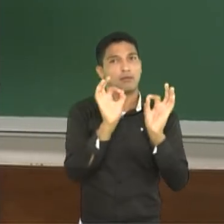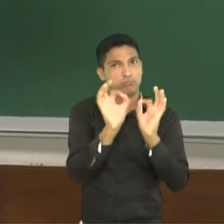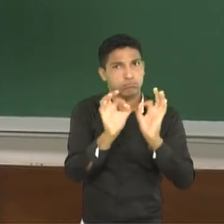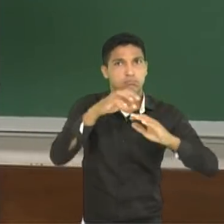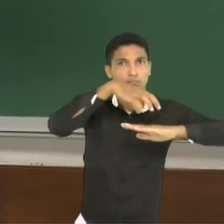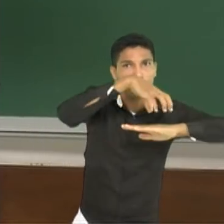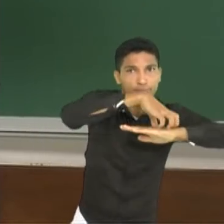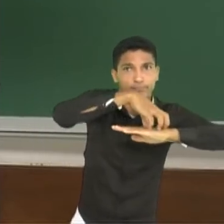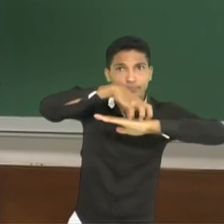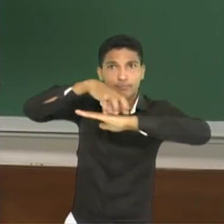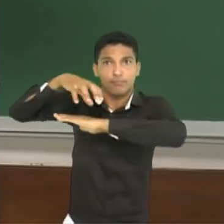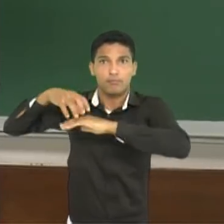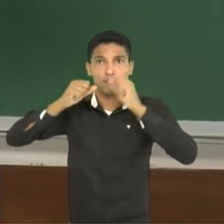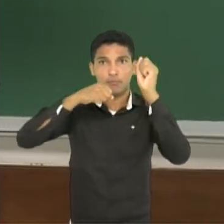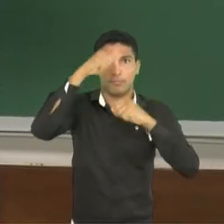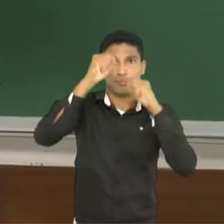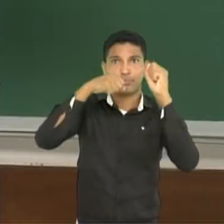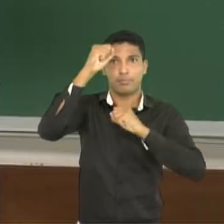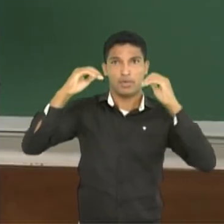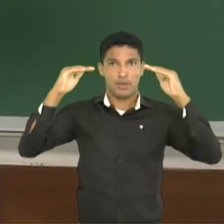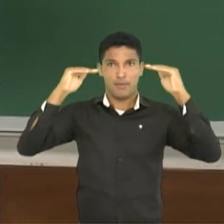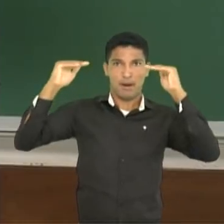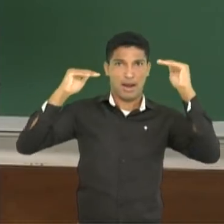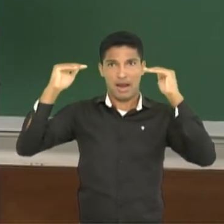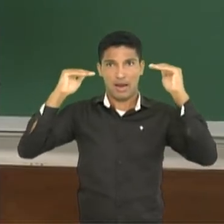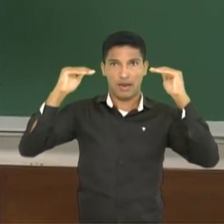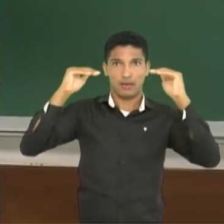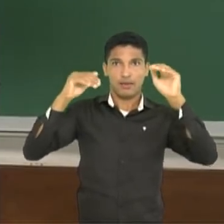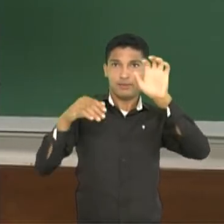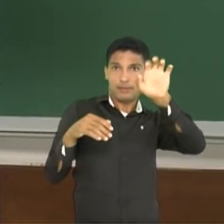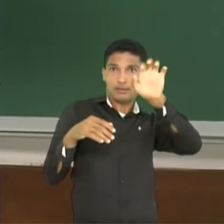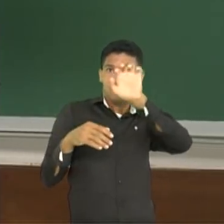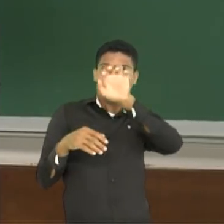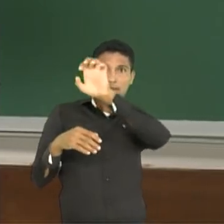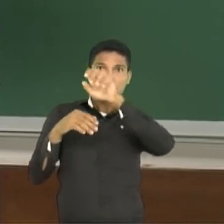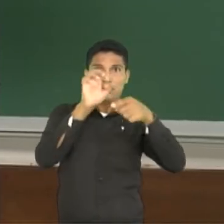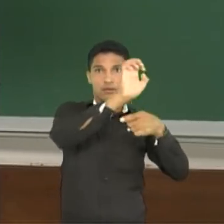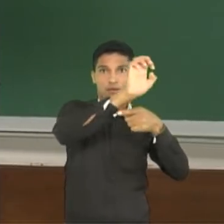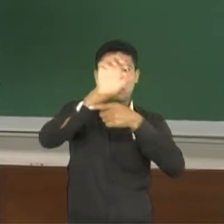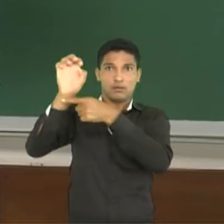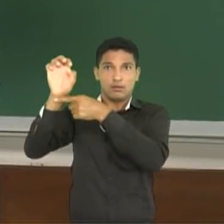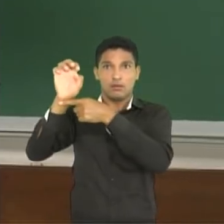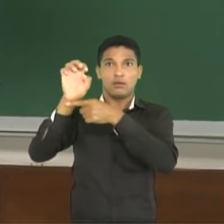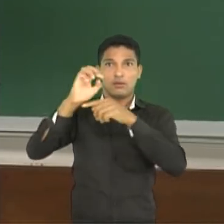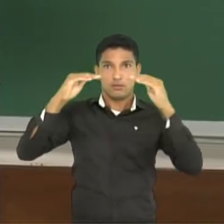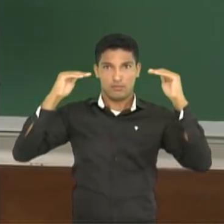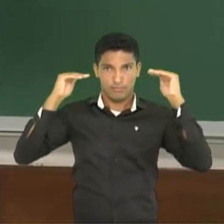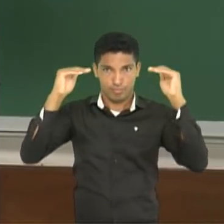organizada, vamos dizer assim, é homogênea nos 3 estados. Está presente a industrialização nos 3